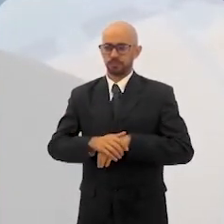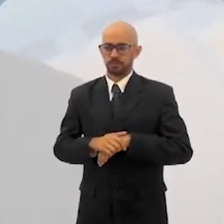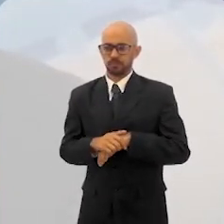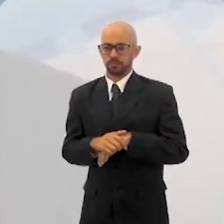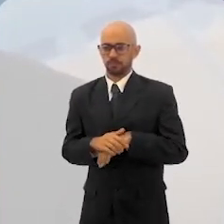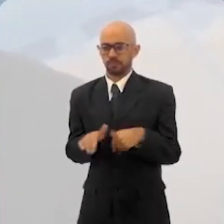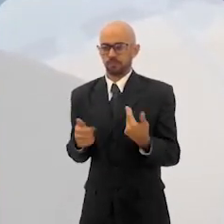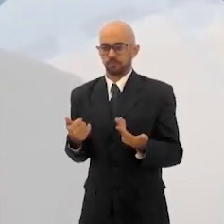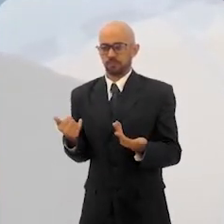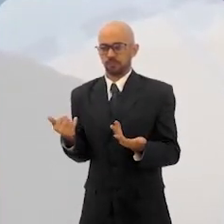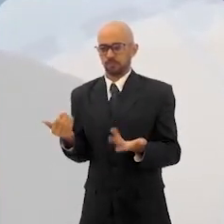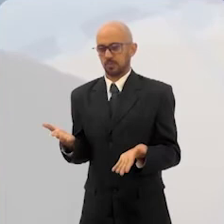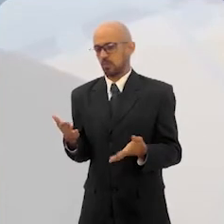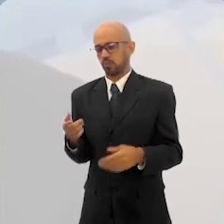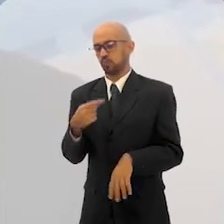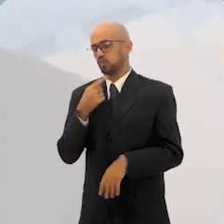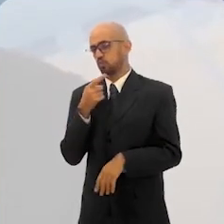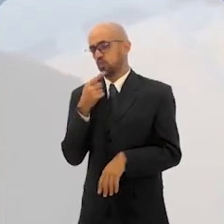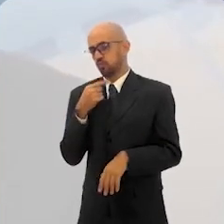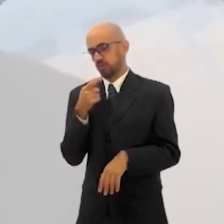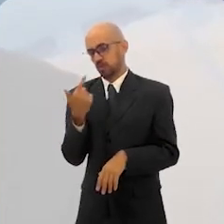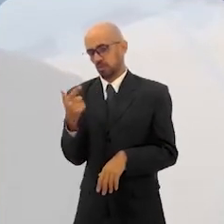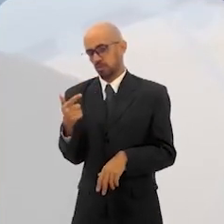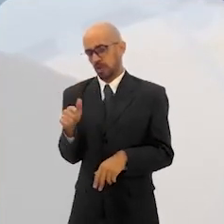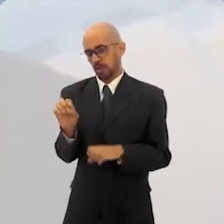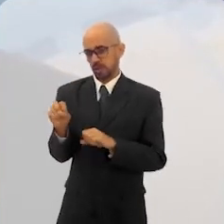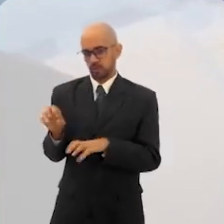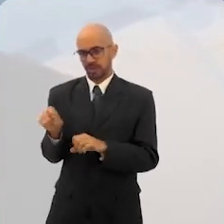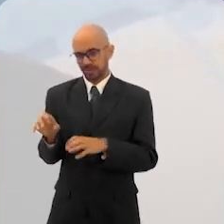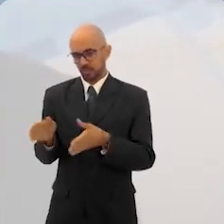assim, a gente não tem dúvida que a educação é um caminho,